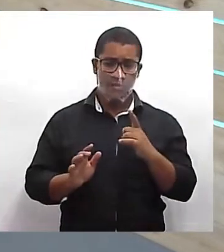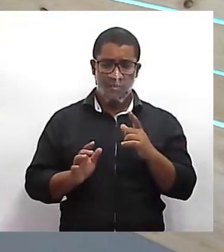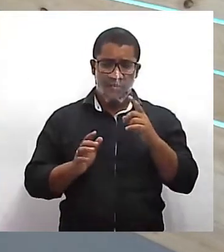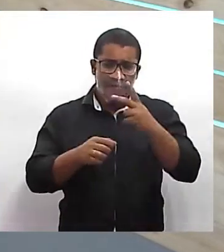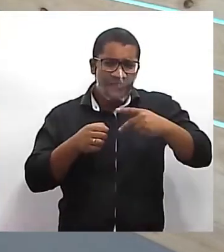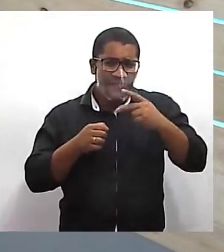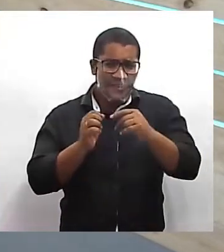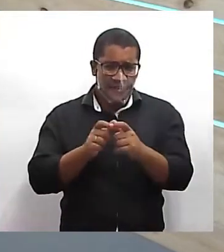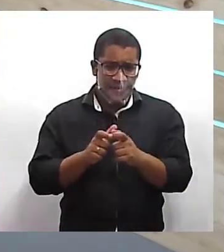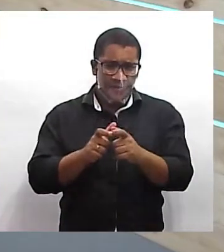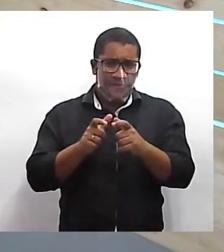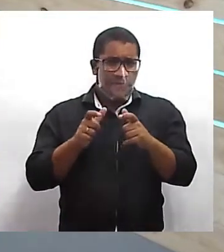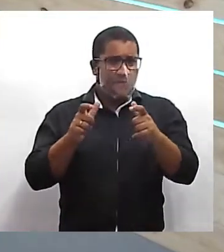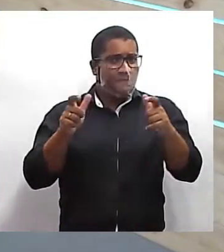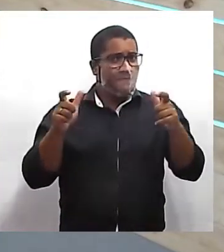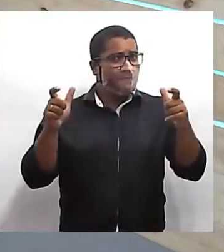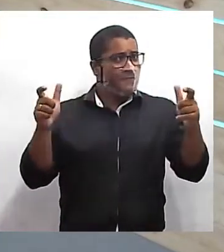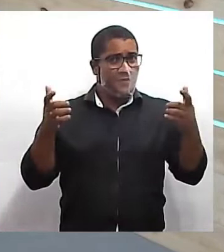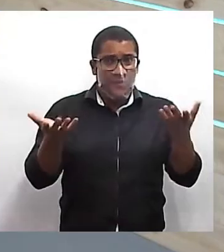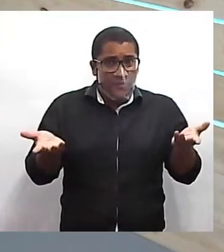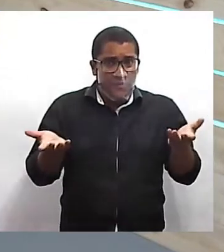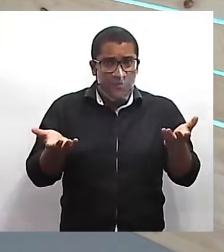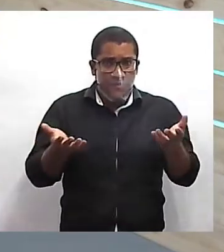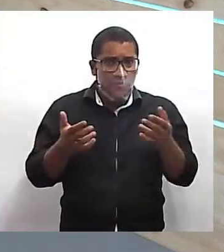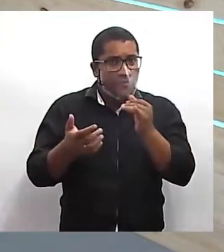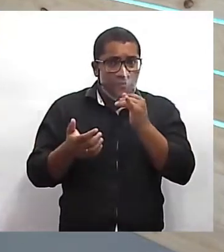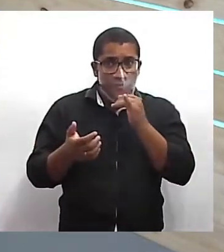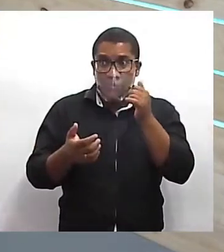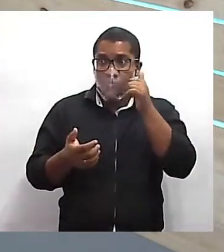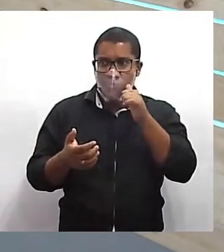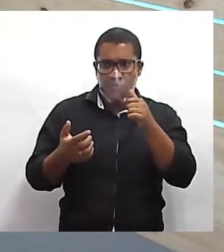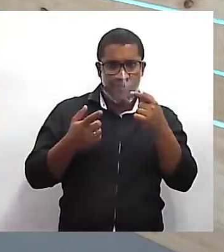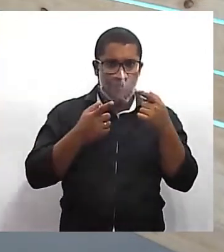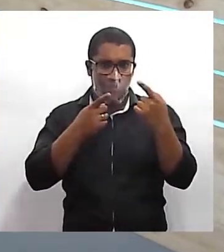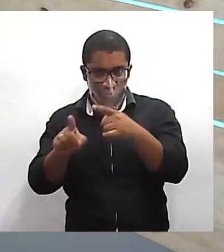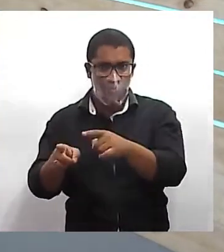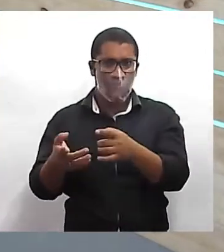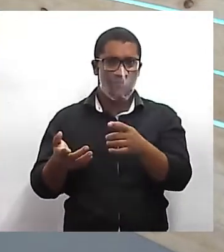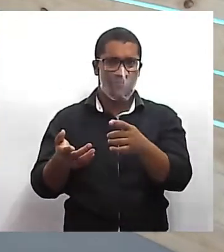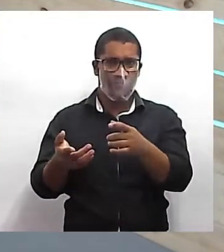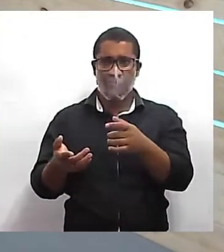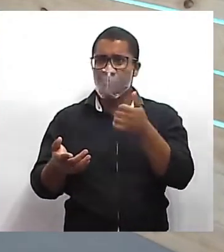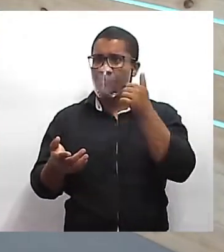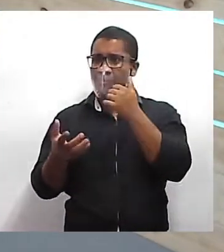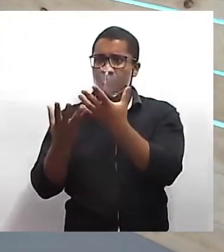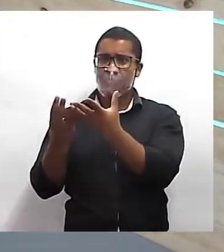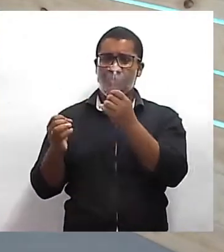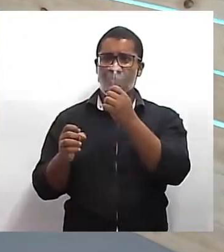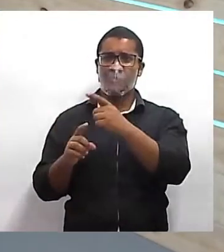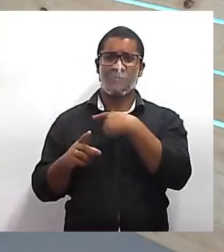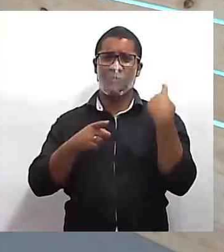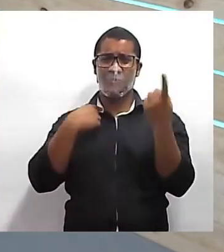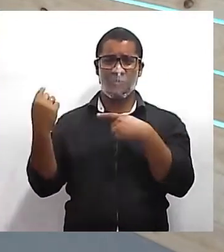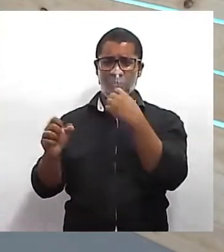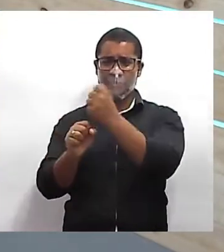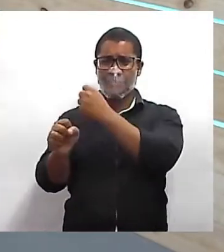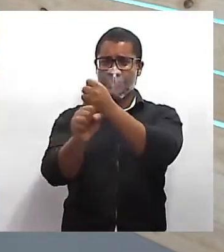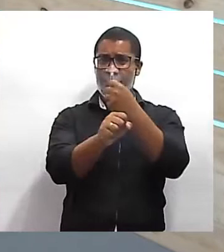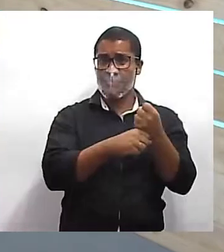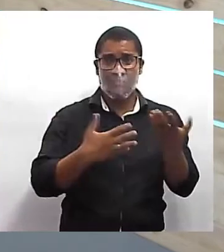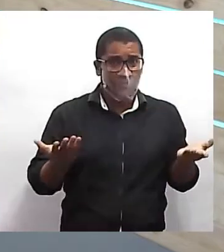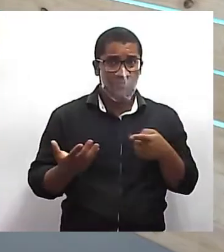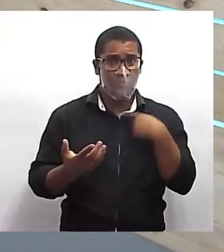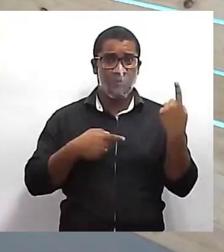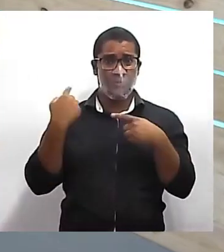mais dantesca, por exemplo, contra a mulher, um verdadeiro feminicídio em território nacional. Então, necessitamos fazer